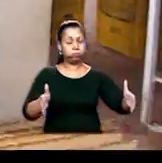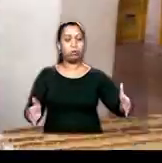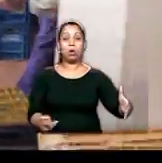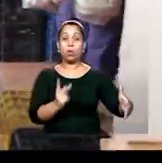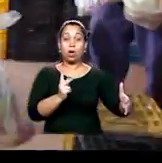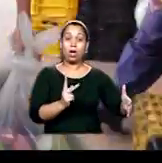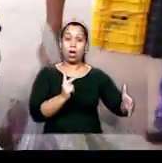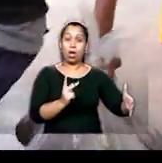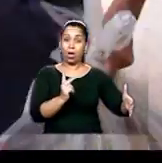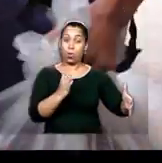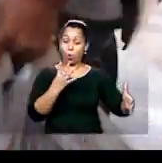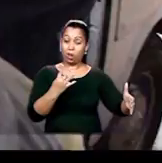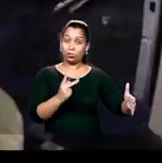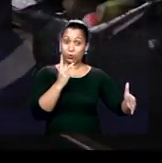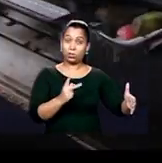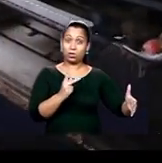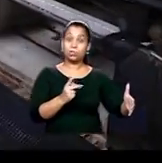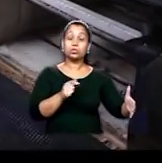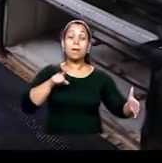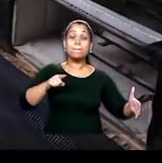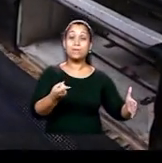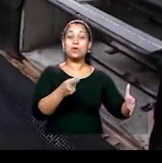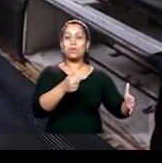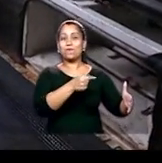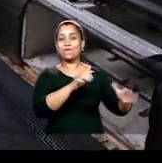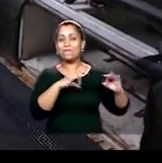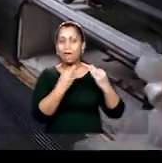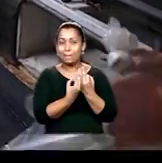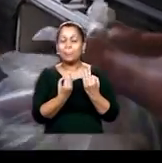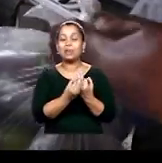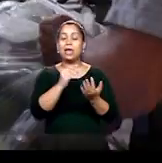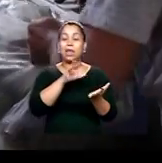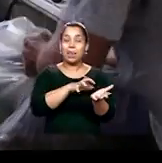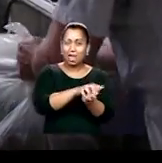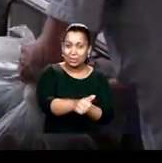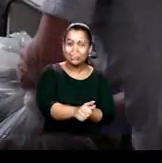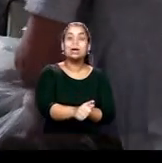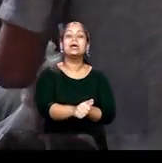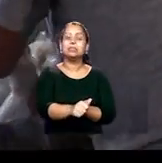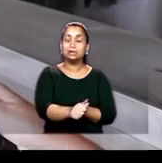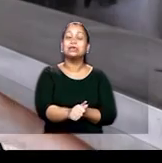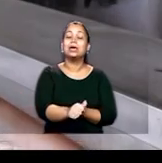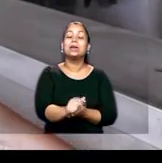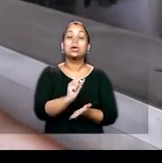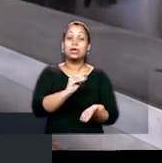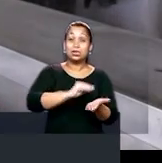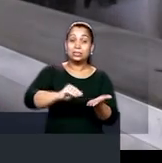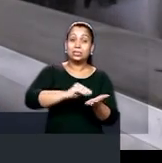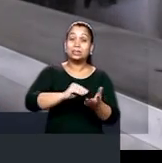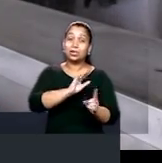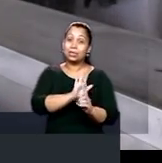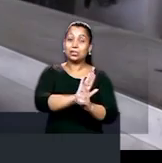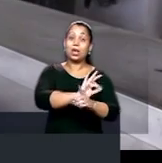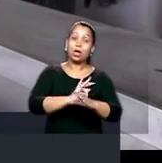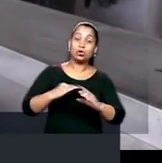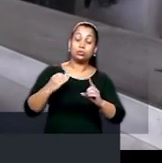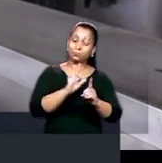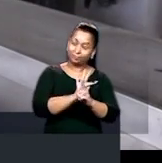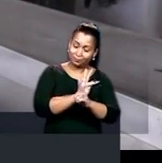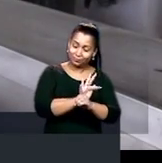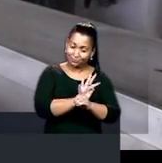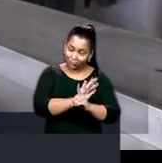legumes para cerca de 1.000 famílias cadastradas na Secretaria de Assistência Social. A gente prioriza